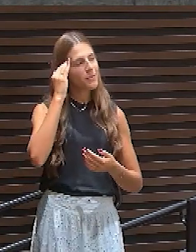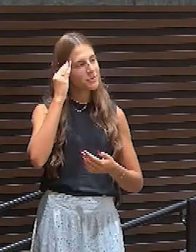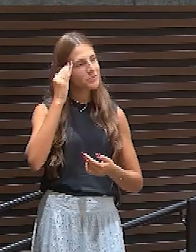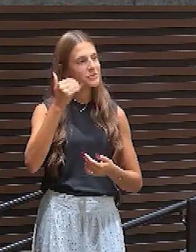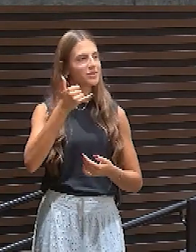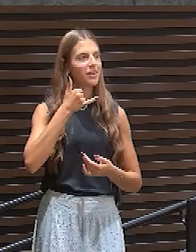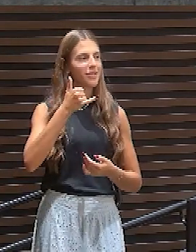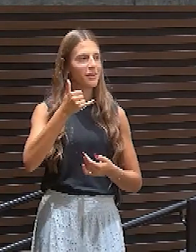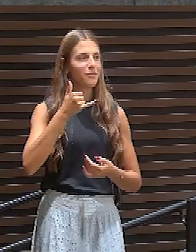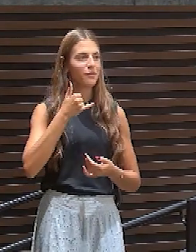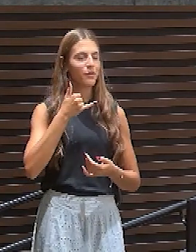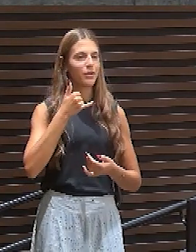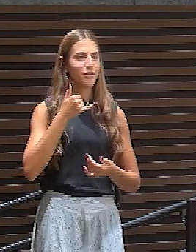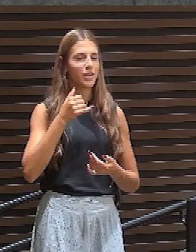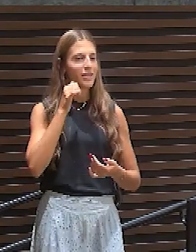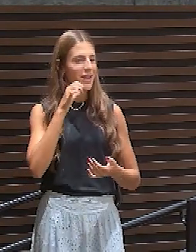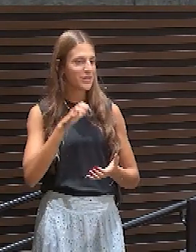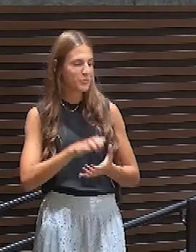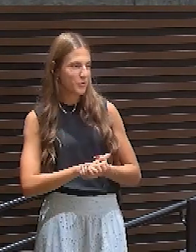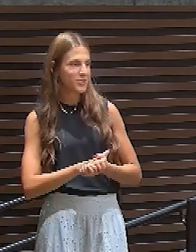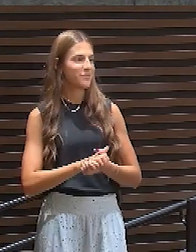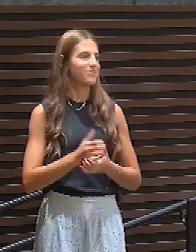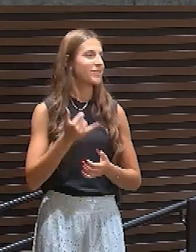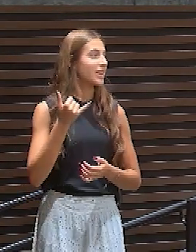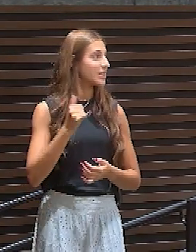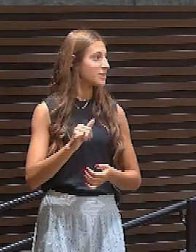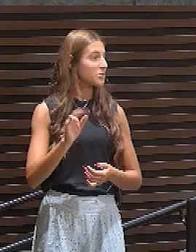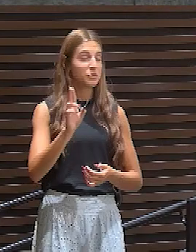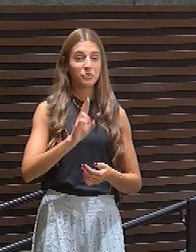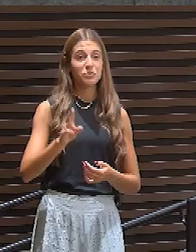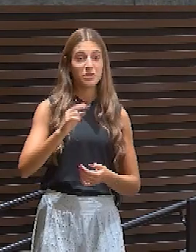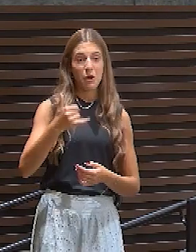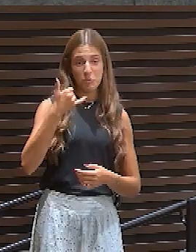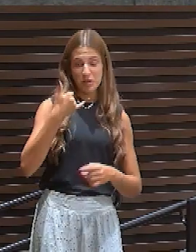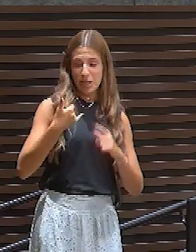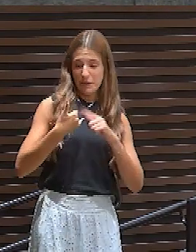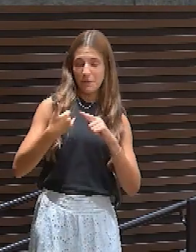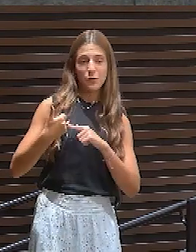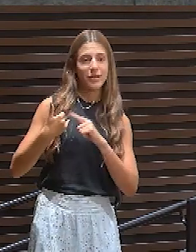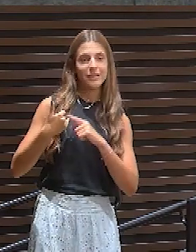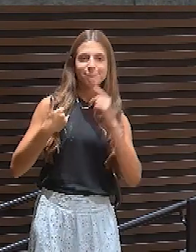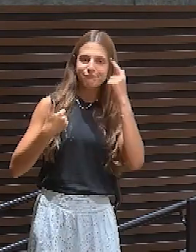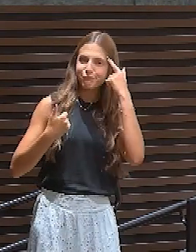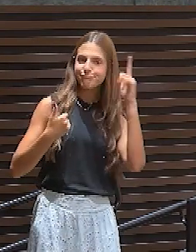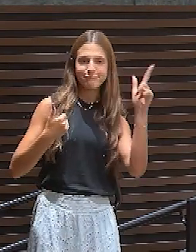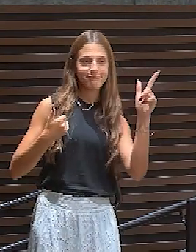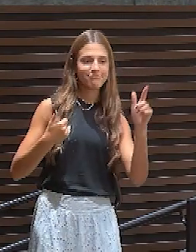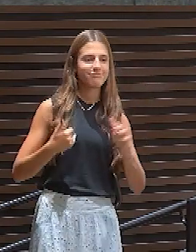Se não usar esse maldito, nossa mente está